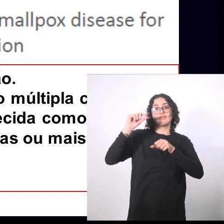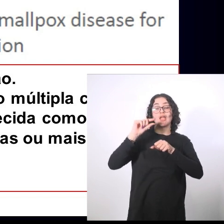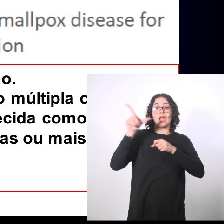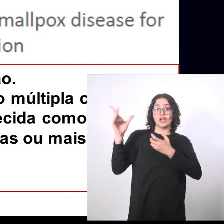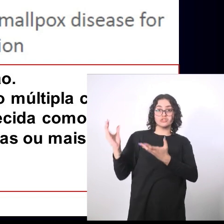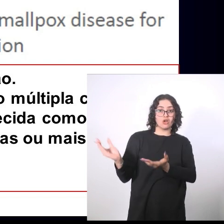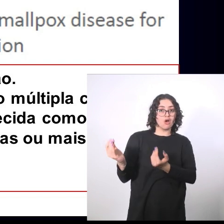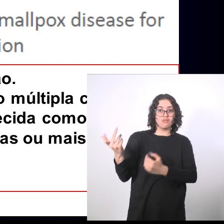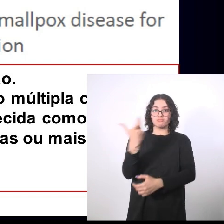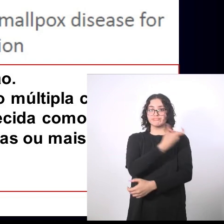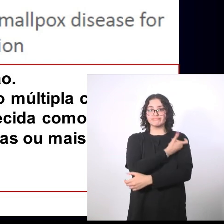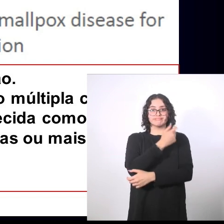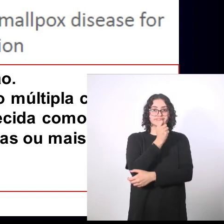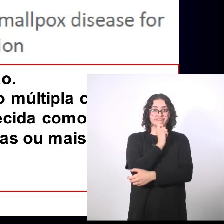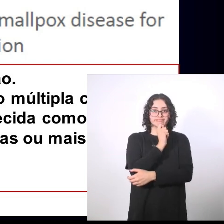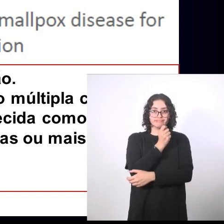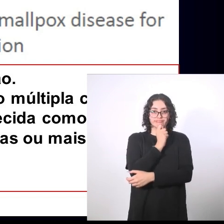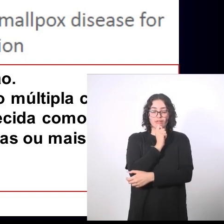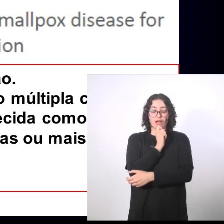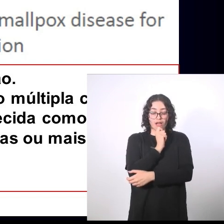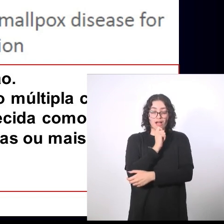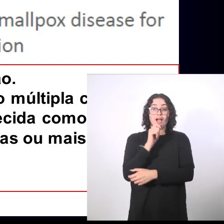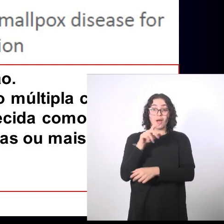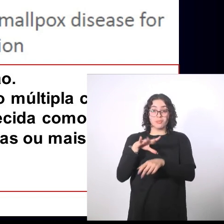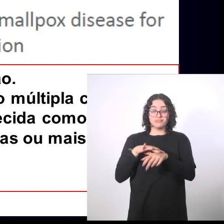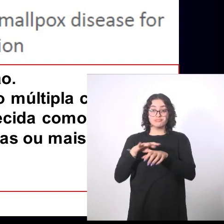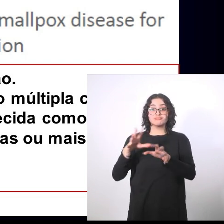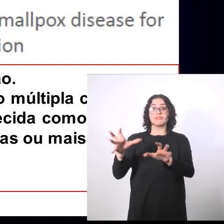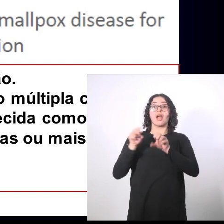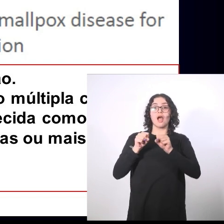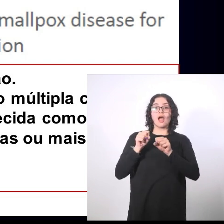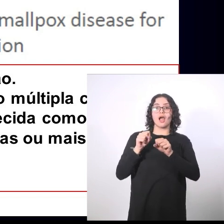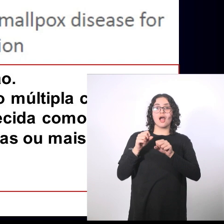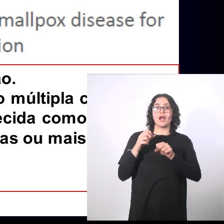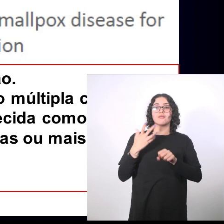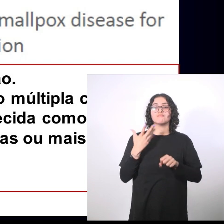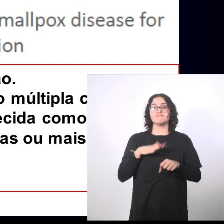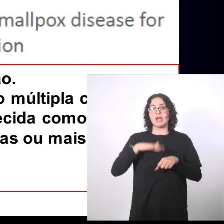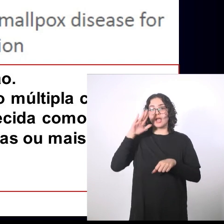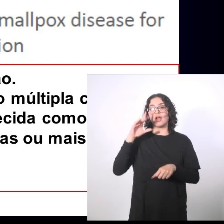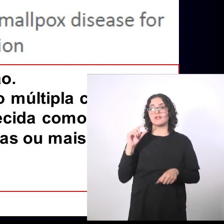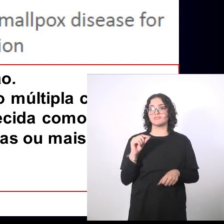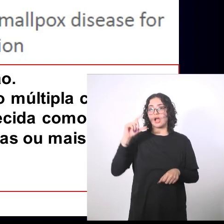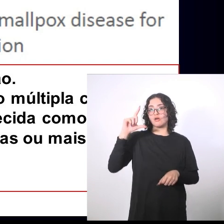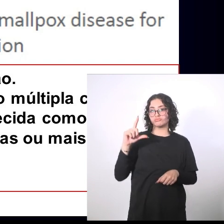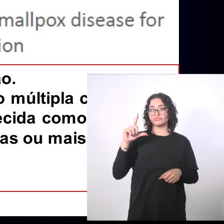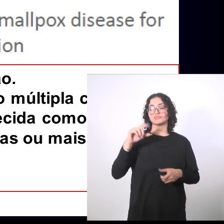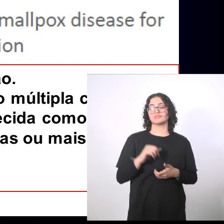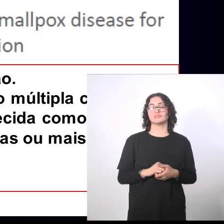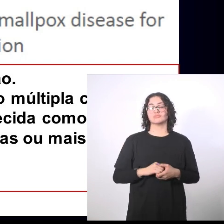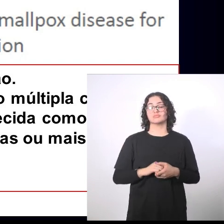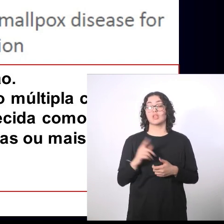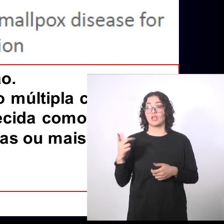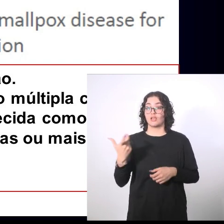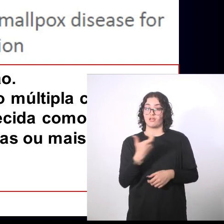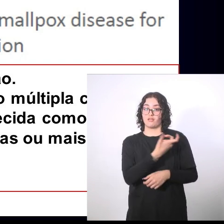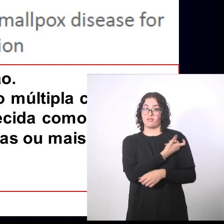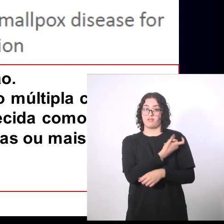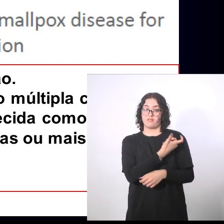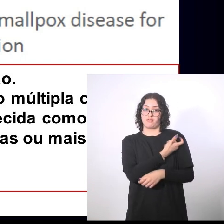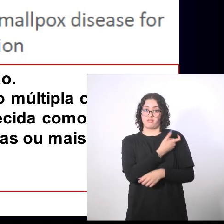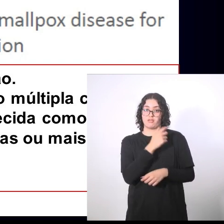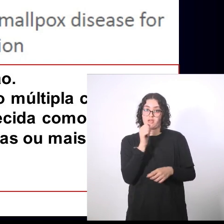mais jovens que não eram vacinados, acima de 80%, mas também dados muito limitados. As vacinas de segunda,